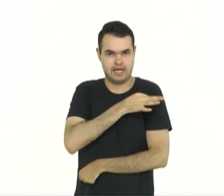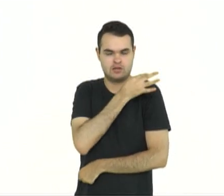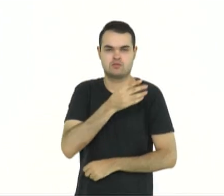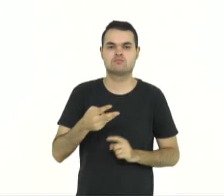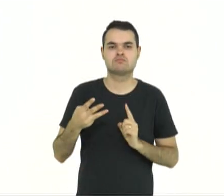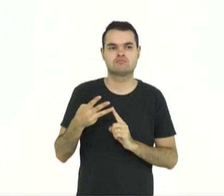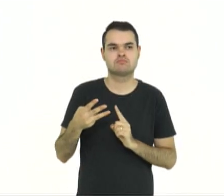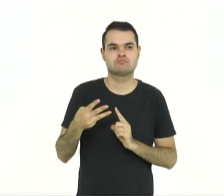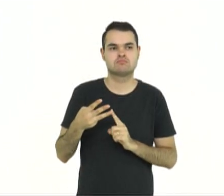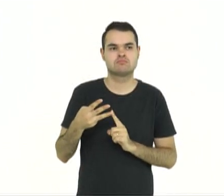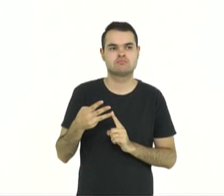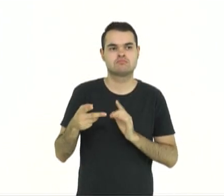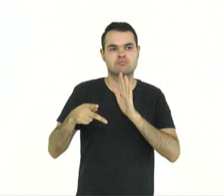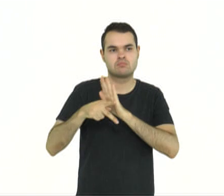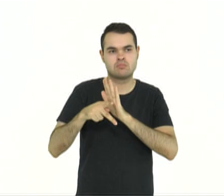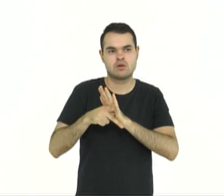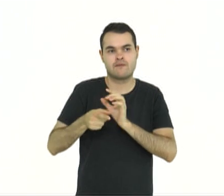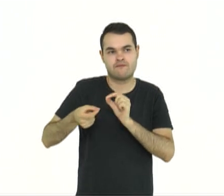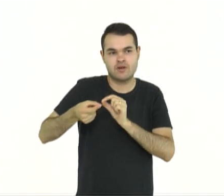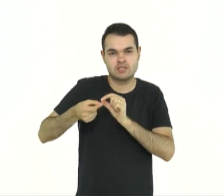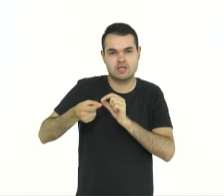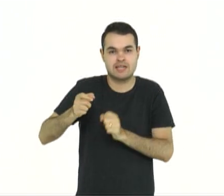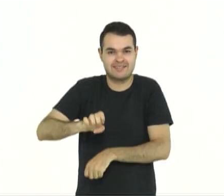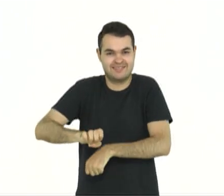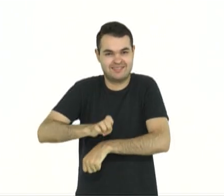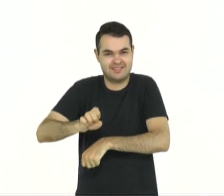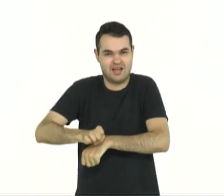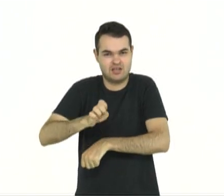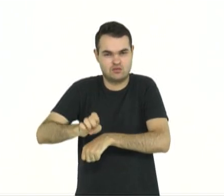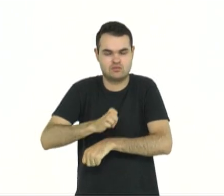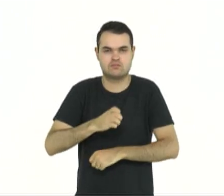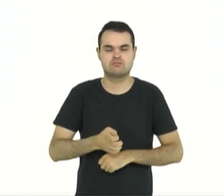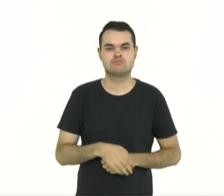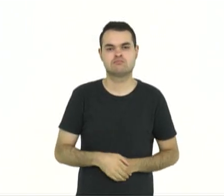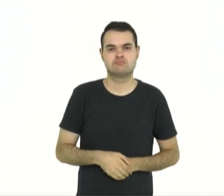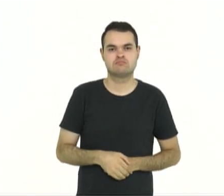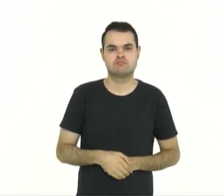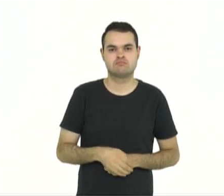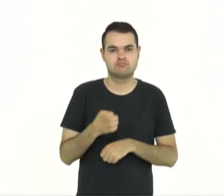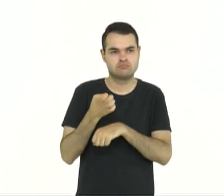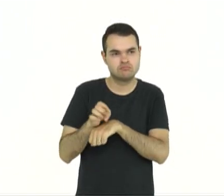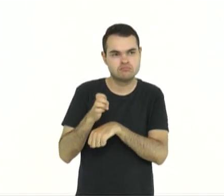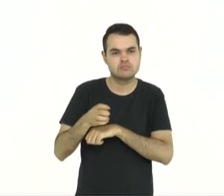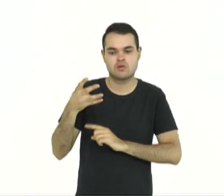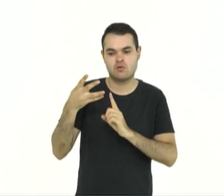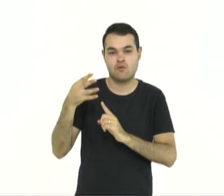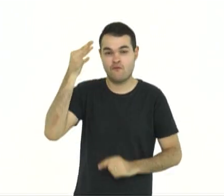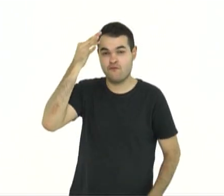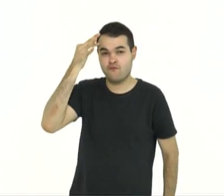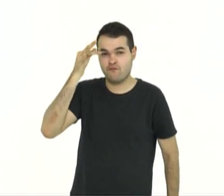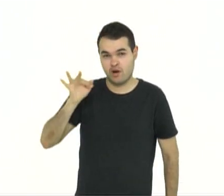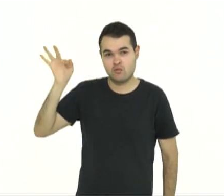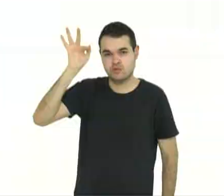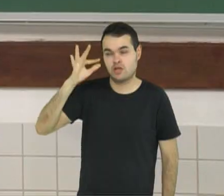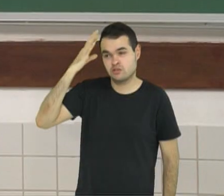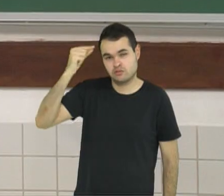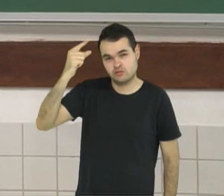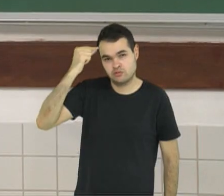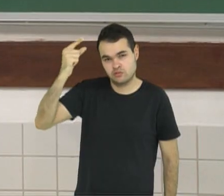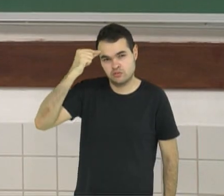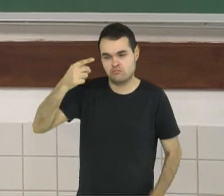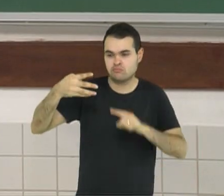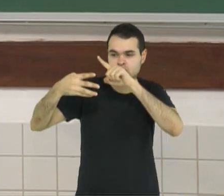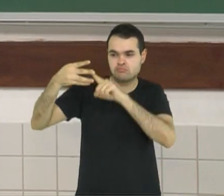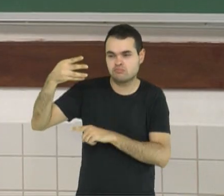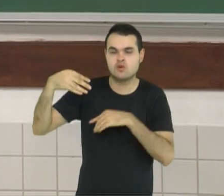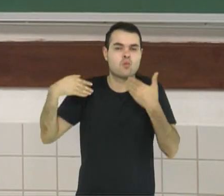uma passantia, fazer um estágio, cursar uma carreira universitária. Então, aqui é